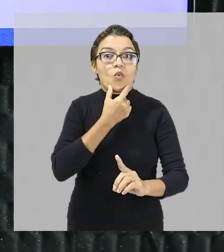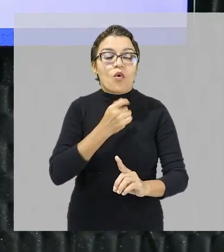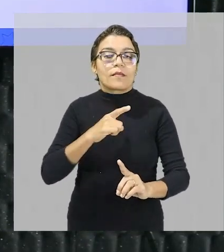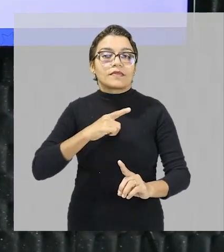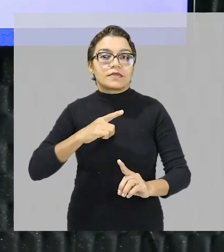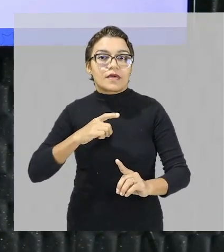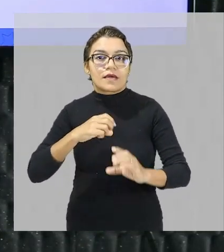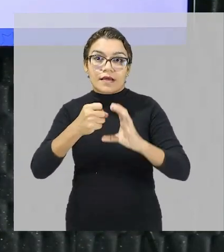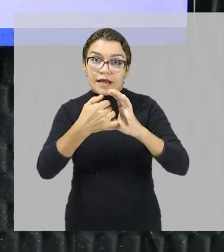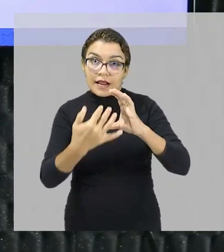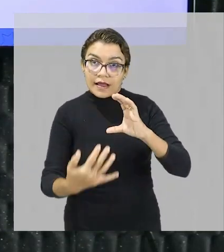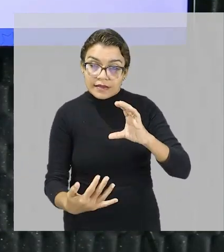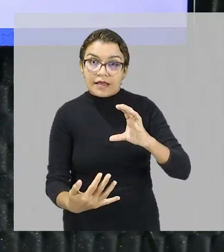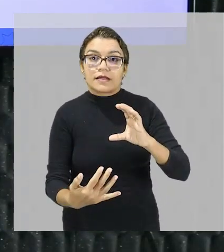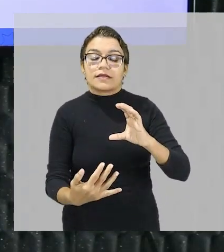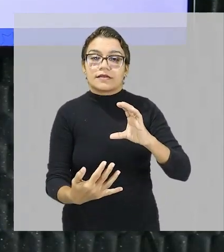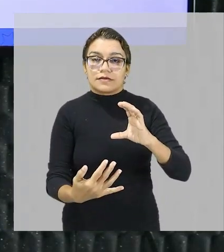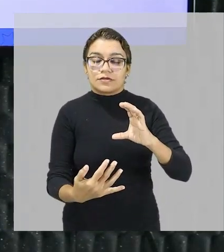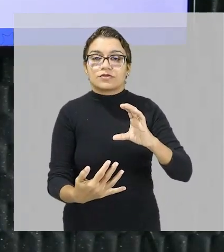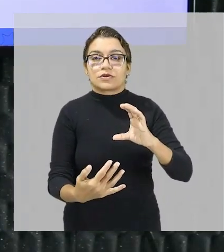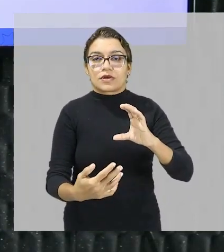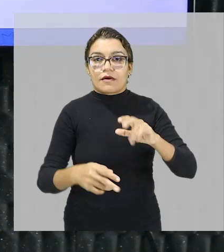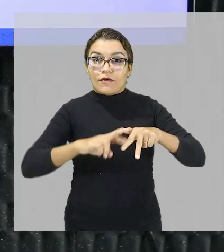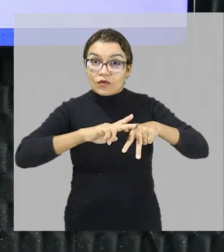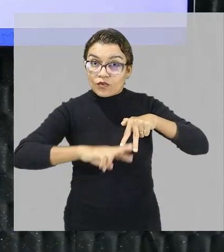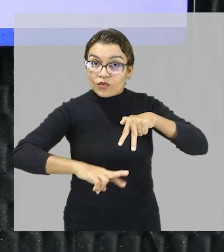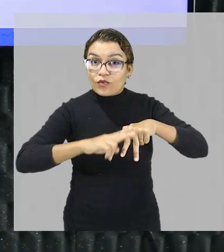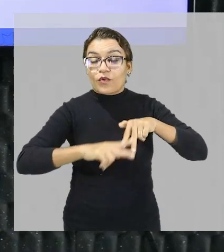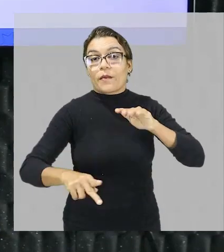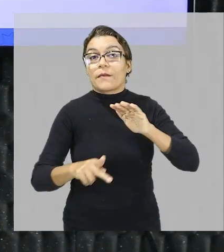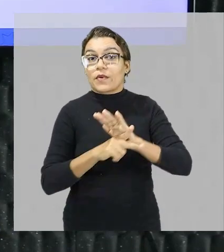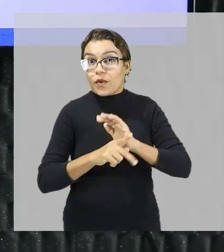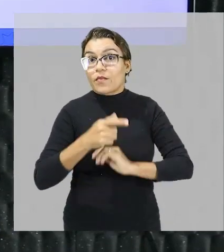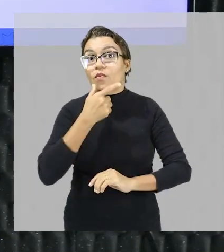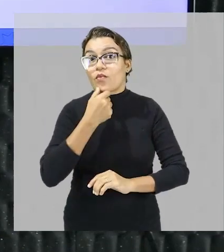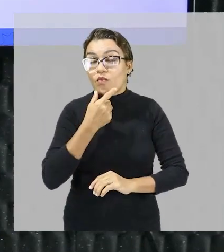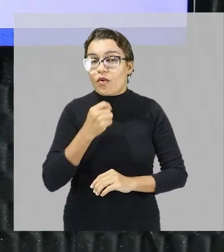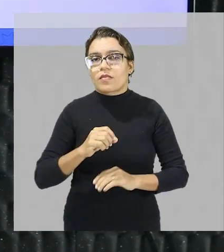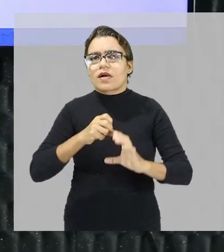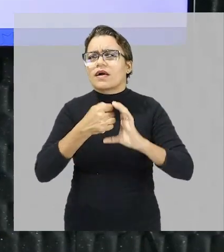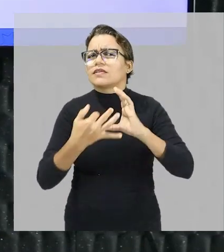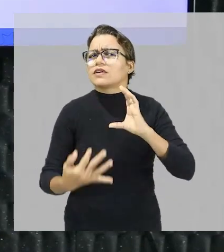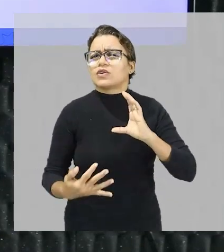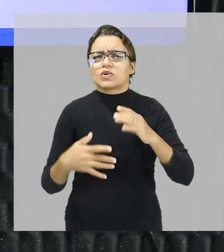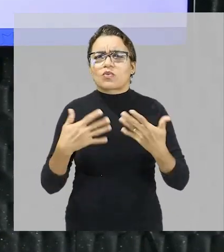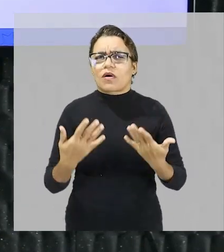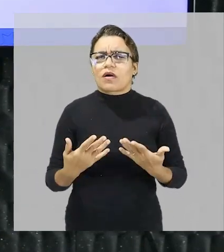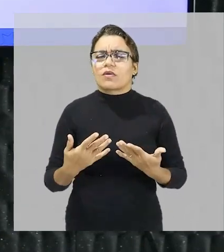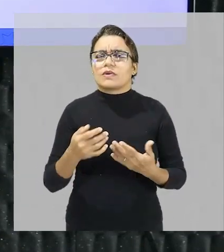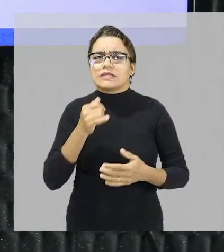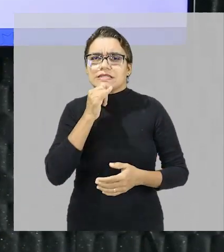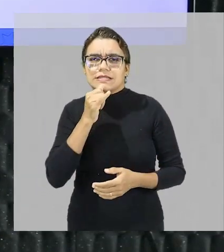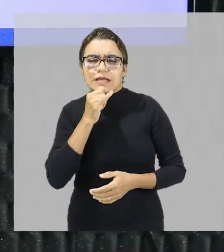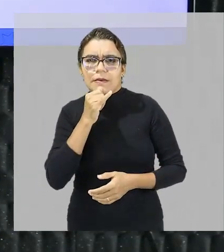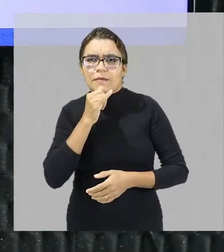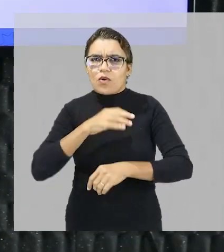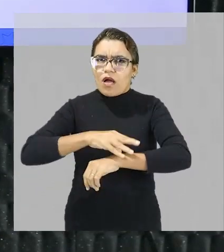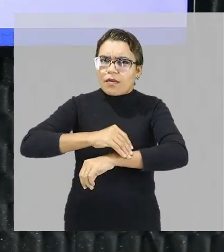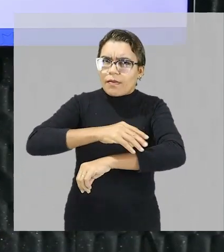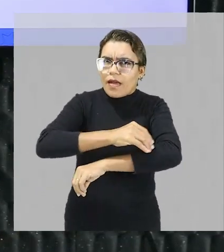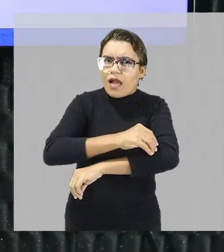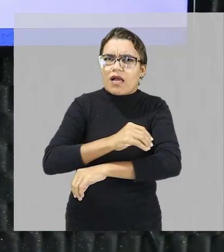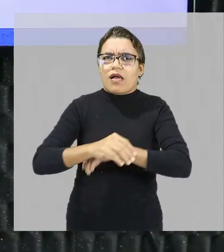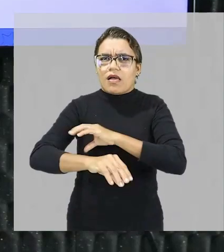as características sexuais secundárias masculinas. Que características são essas, né? Aumento de pelo, aumento de